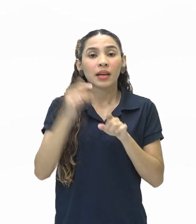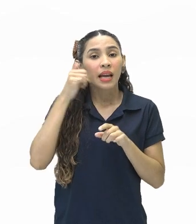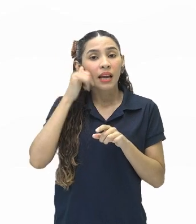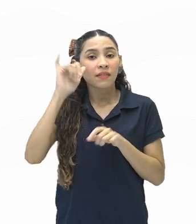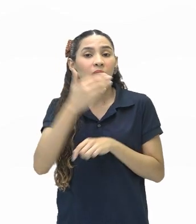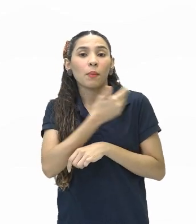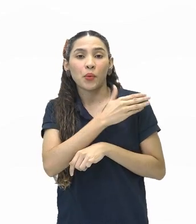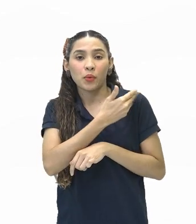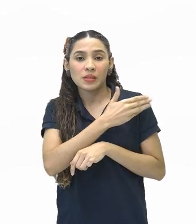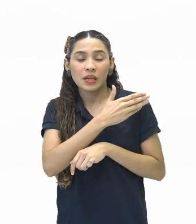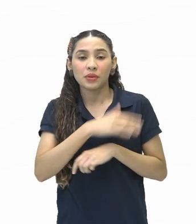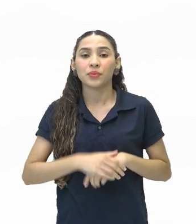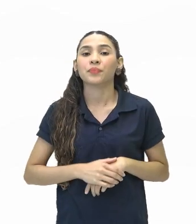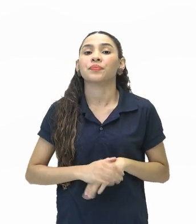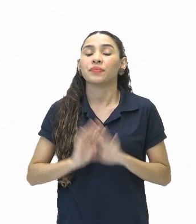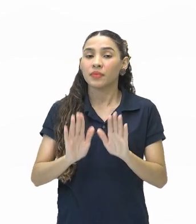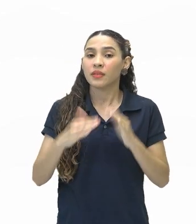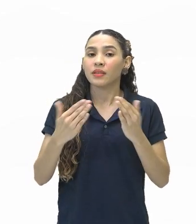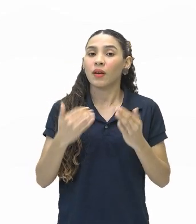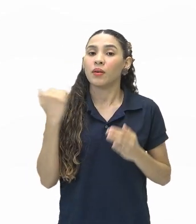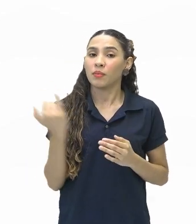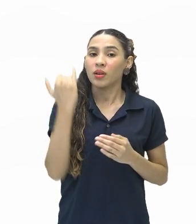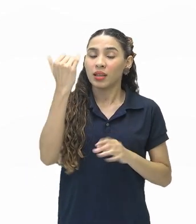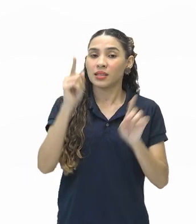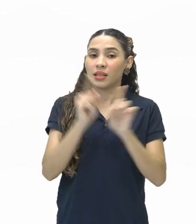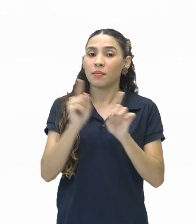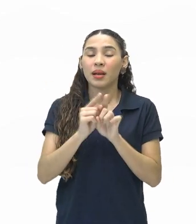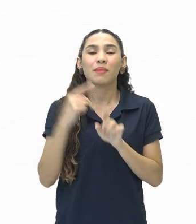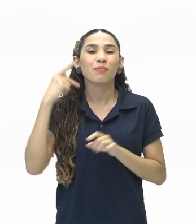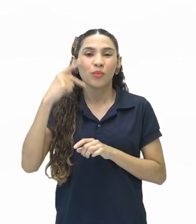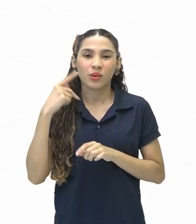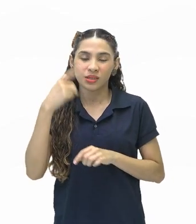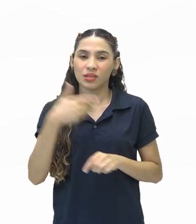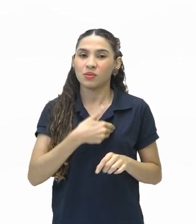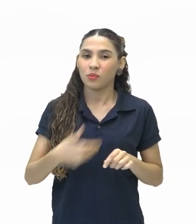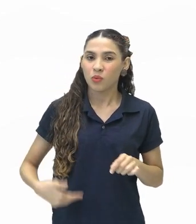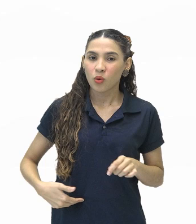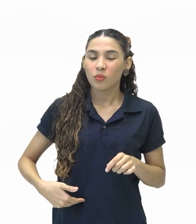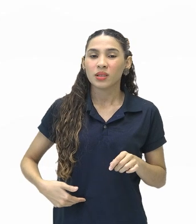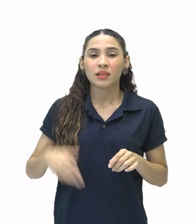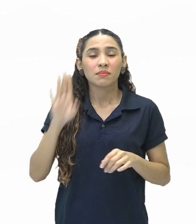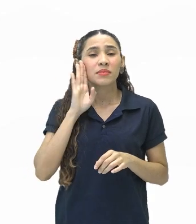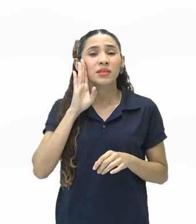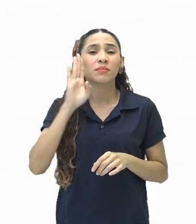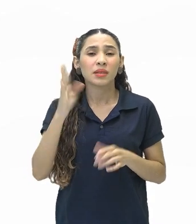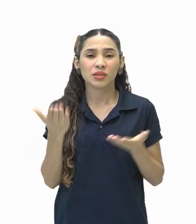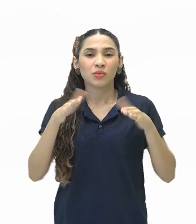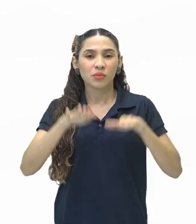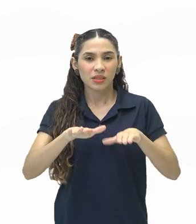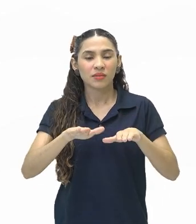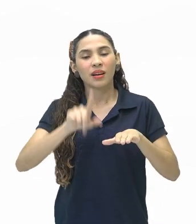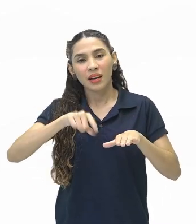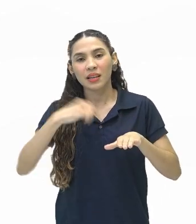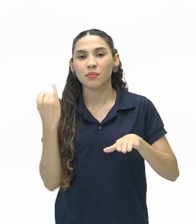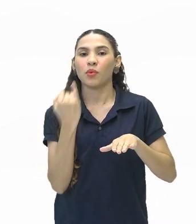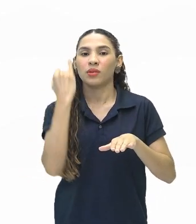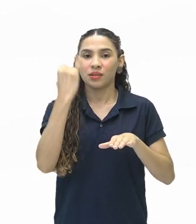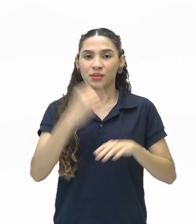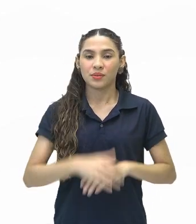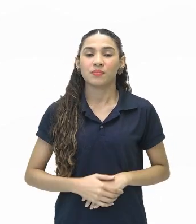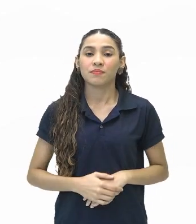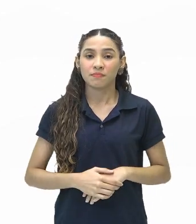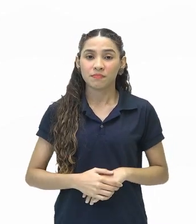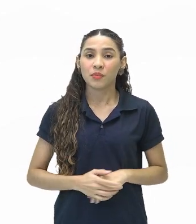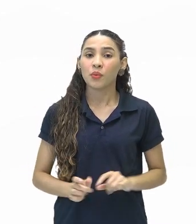ao preconceito. Daí a importância de políticas públicas inclusivas. É fundamental